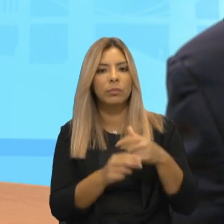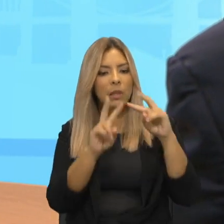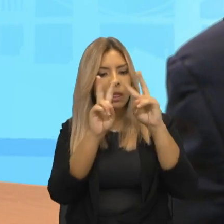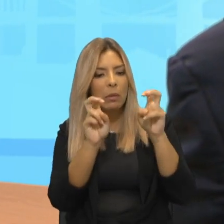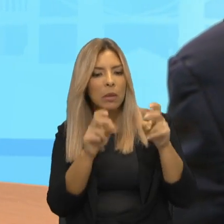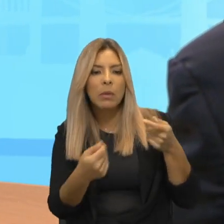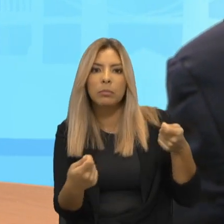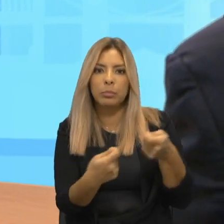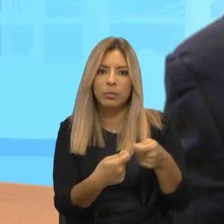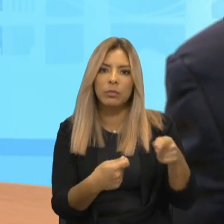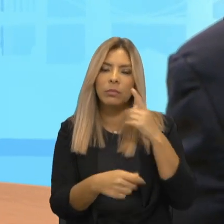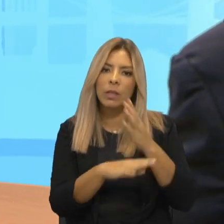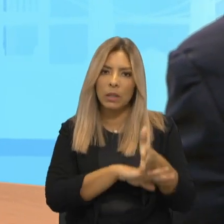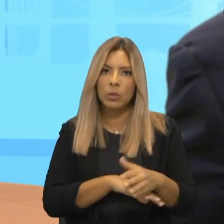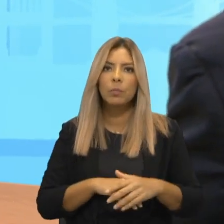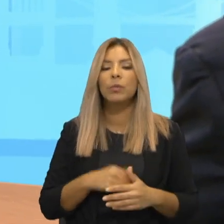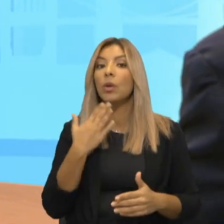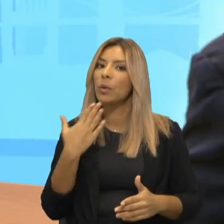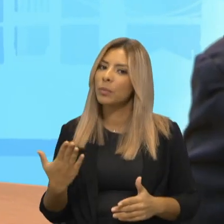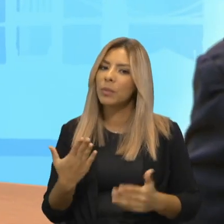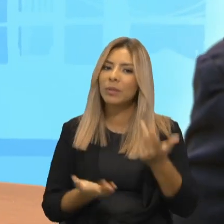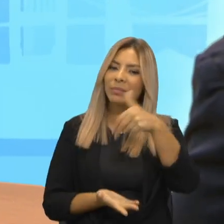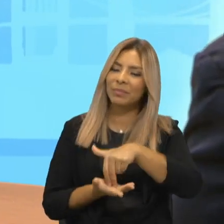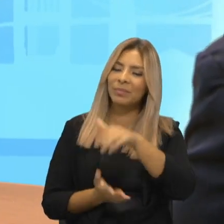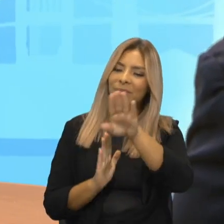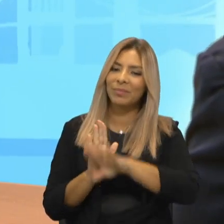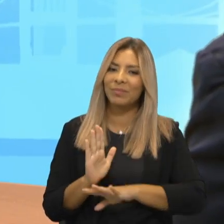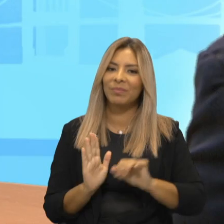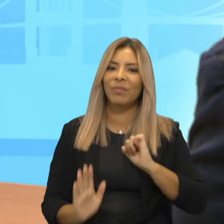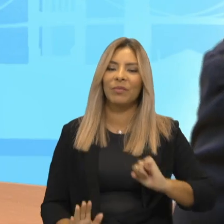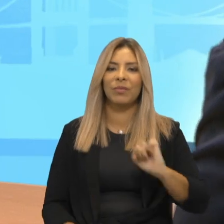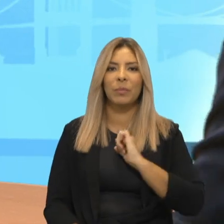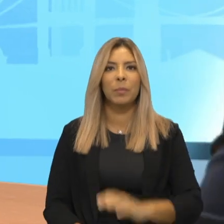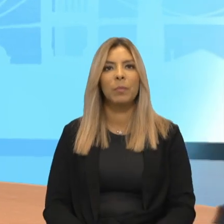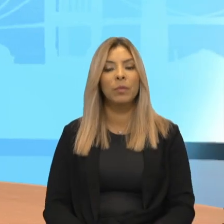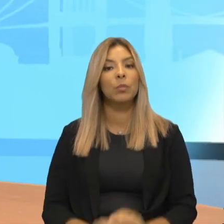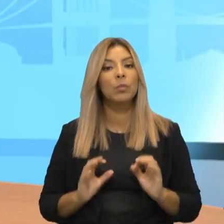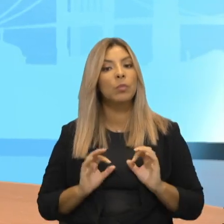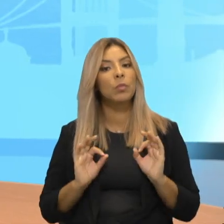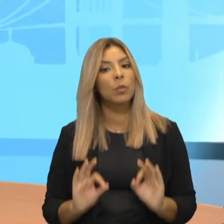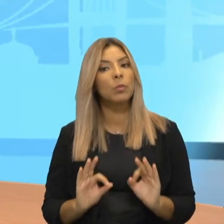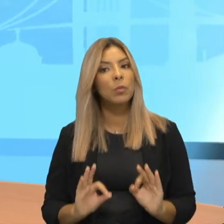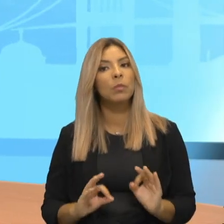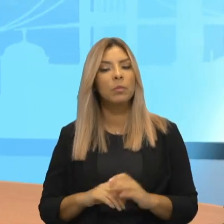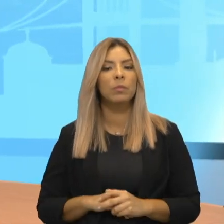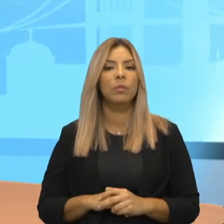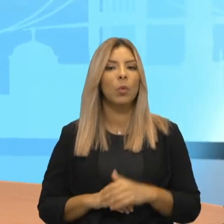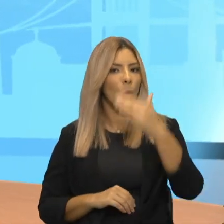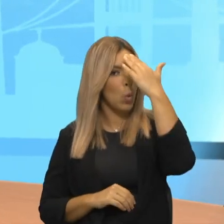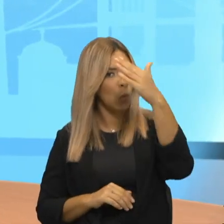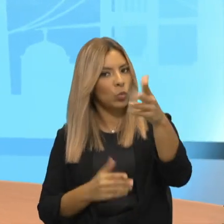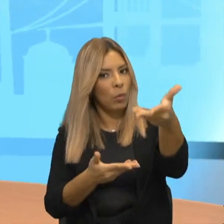esta iniciativa. Muito obrigado pela presença no nosso programa. Ficamos por aqui com o convite para que